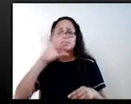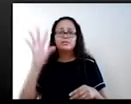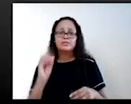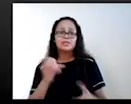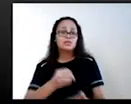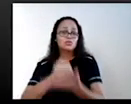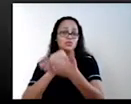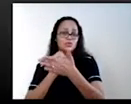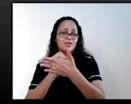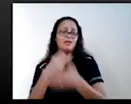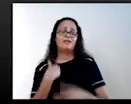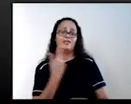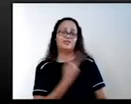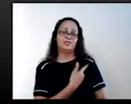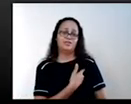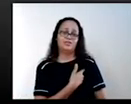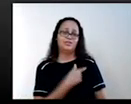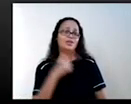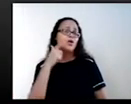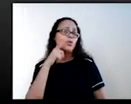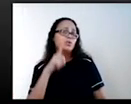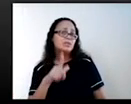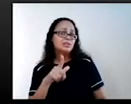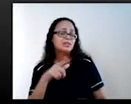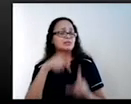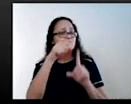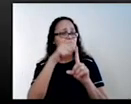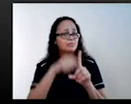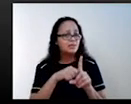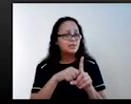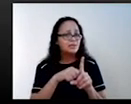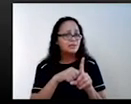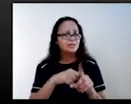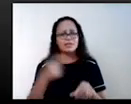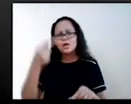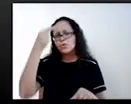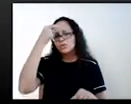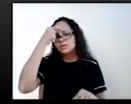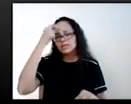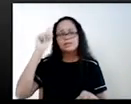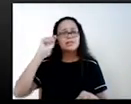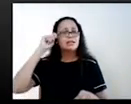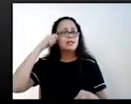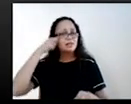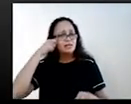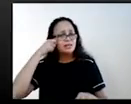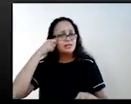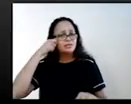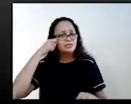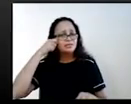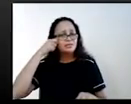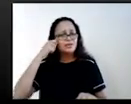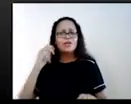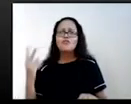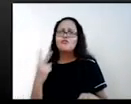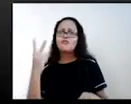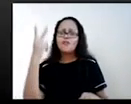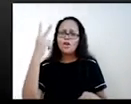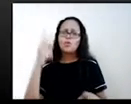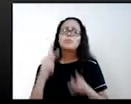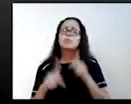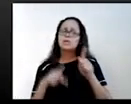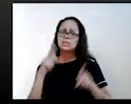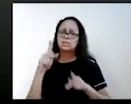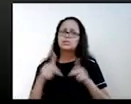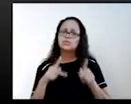gente, que nós consigamos agora, nesse mês da consciência negra, dar o devido valor para esses povos que